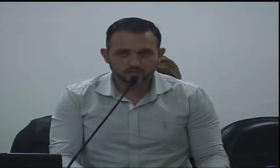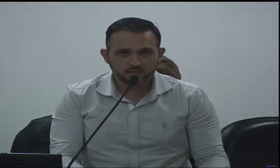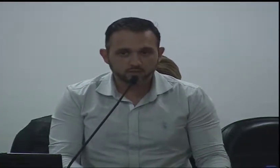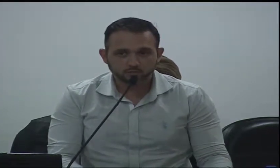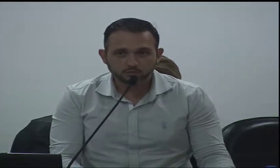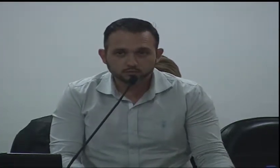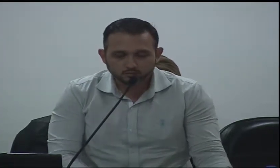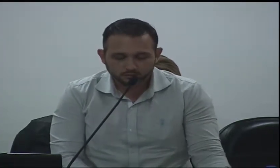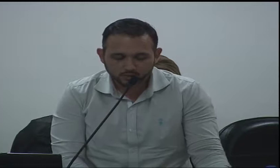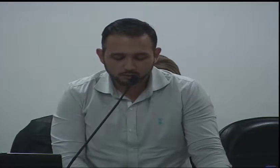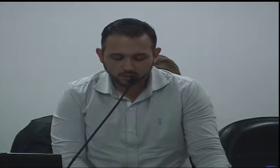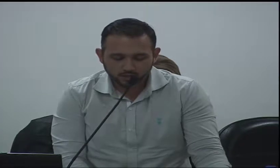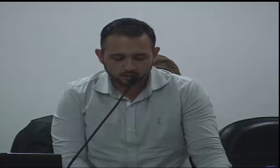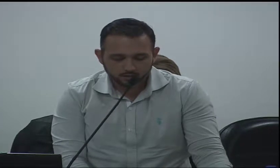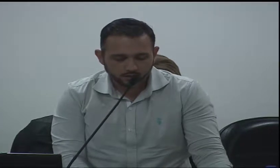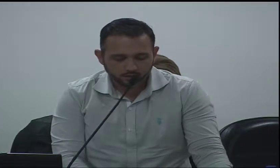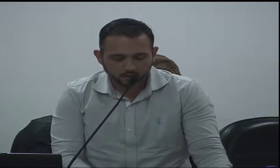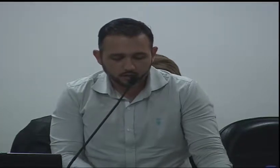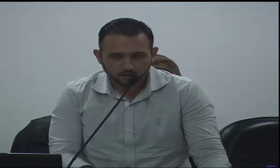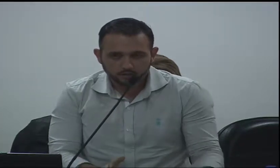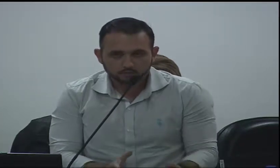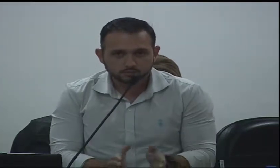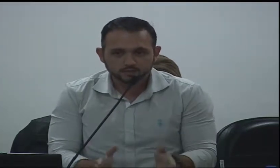não tem jeito, não tem